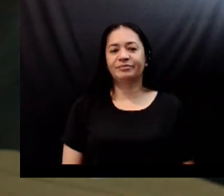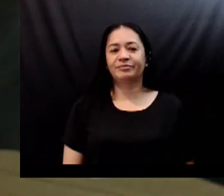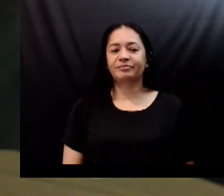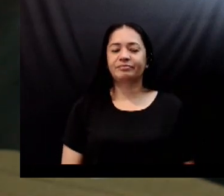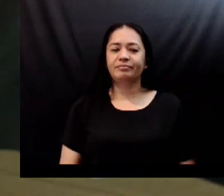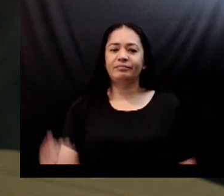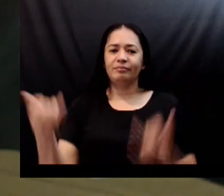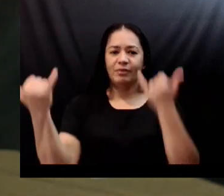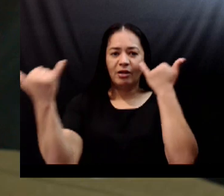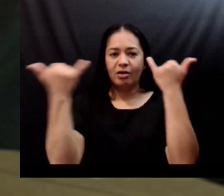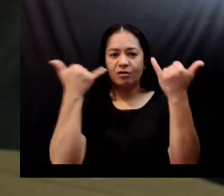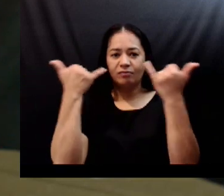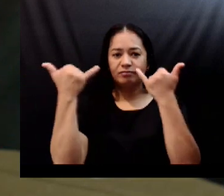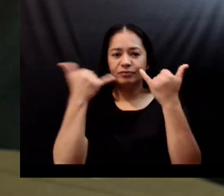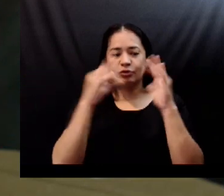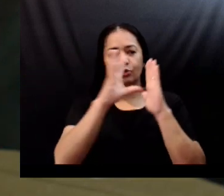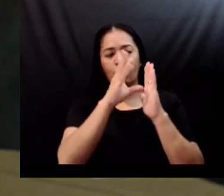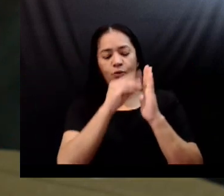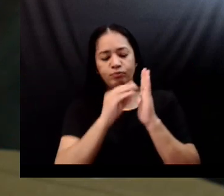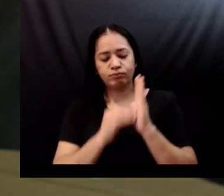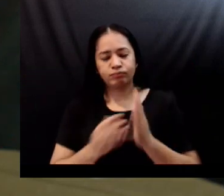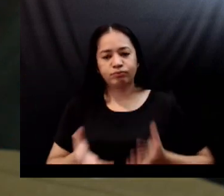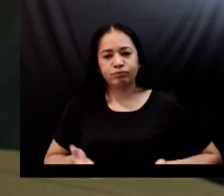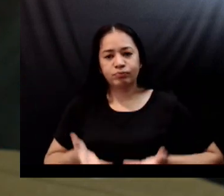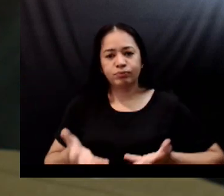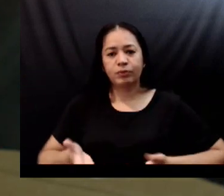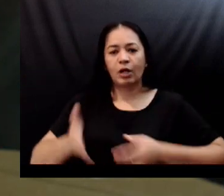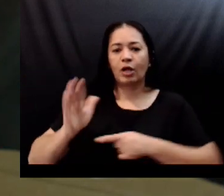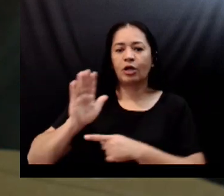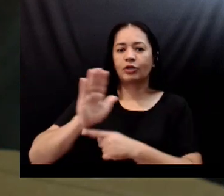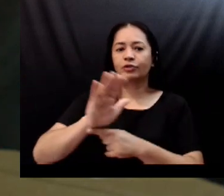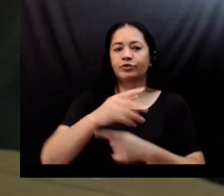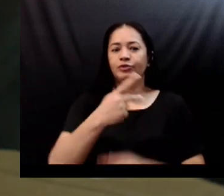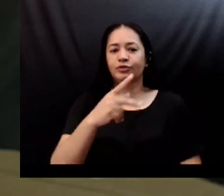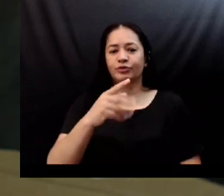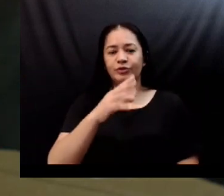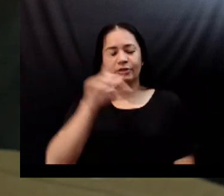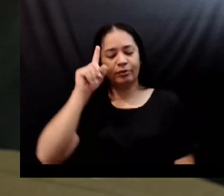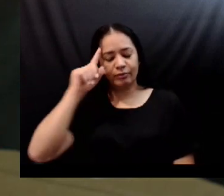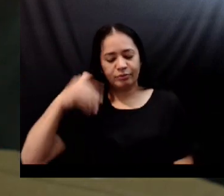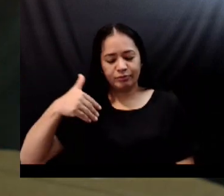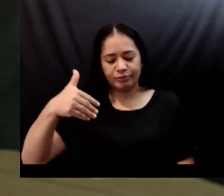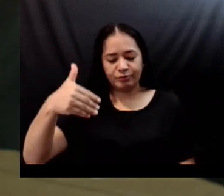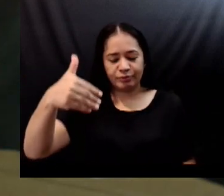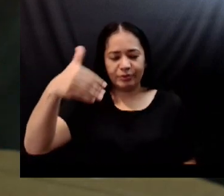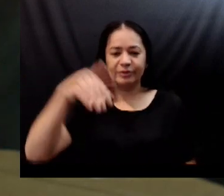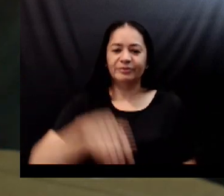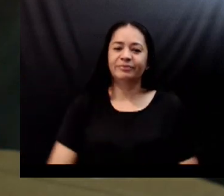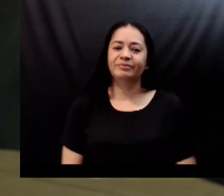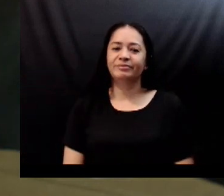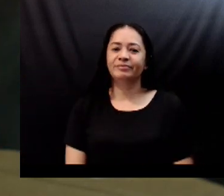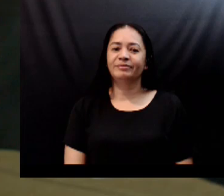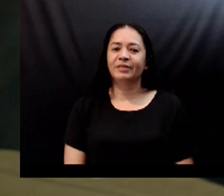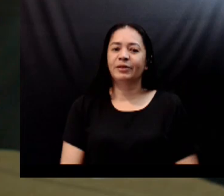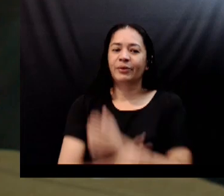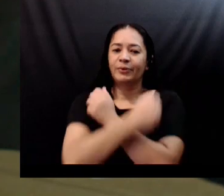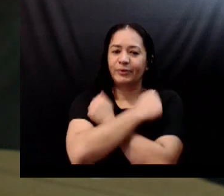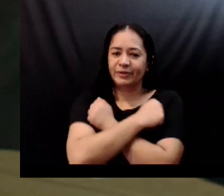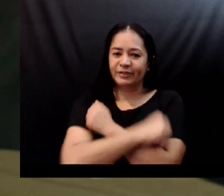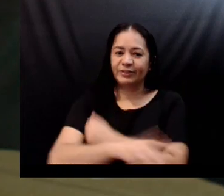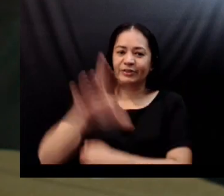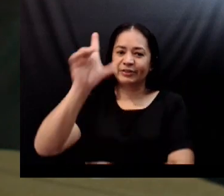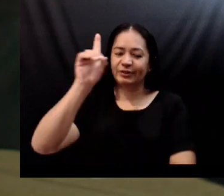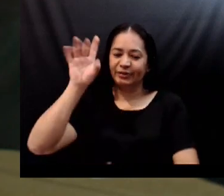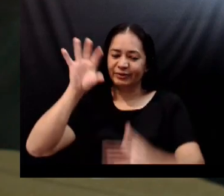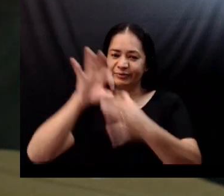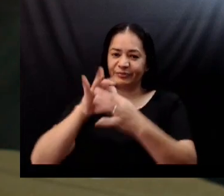informações e contribuições aí que ajudam no seu cotidiano, no nosso dia a dia, tá bom? Um grande abraço, fica com Deus, não esquece não. A